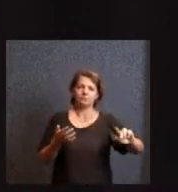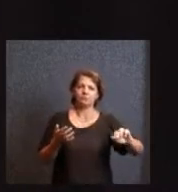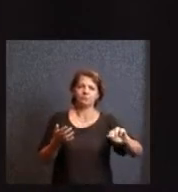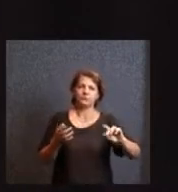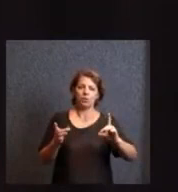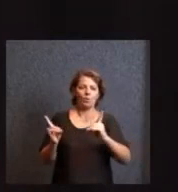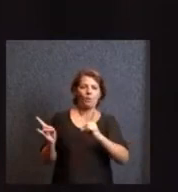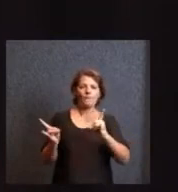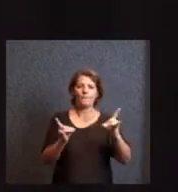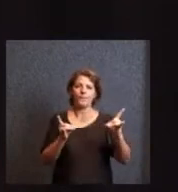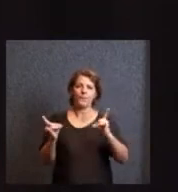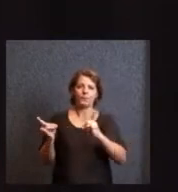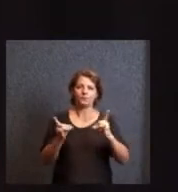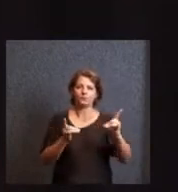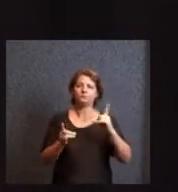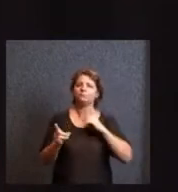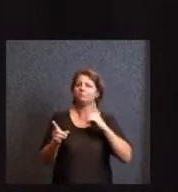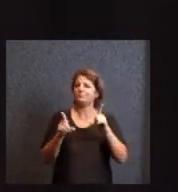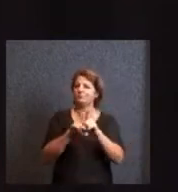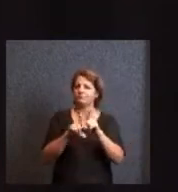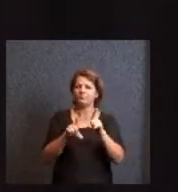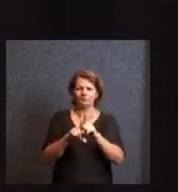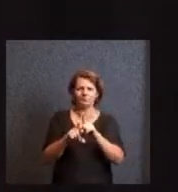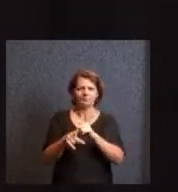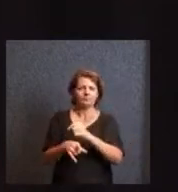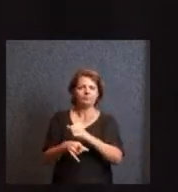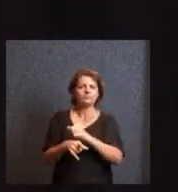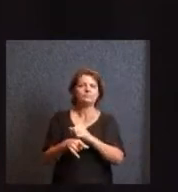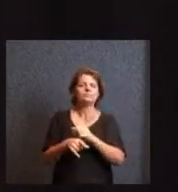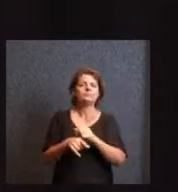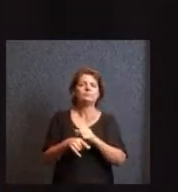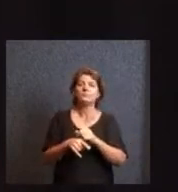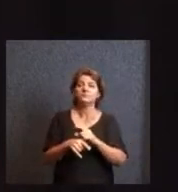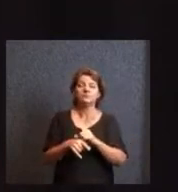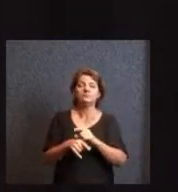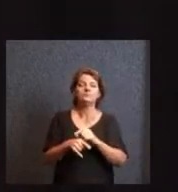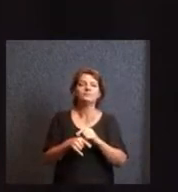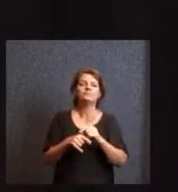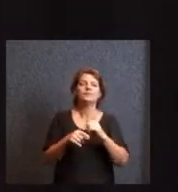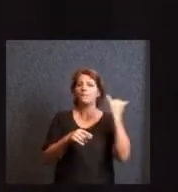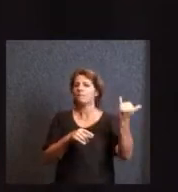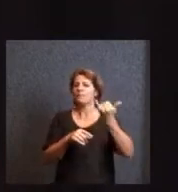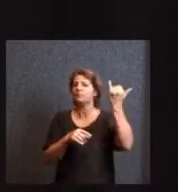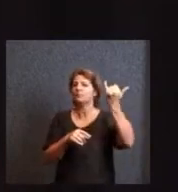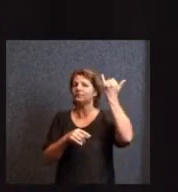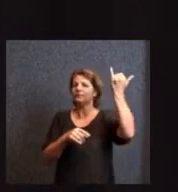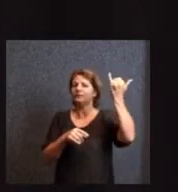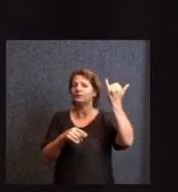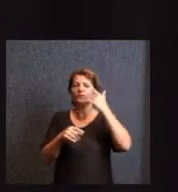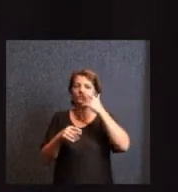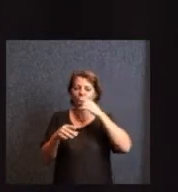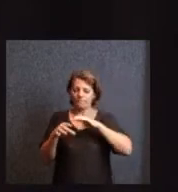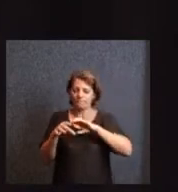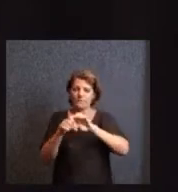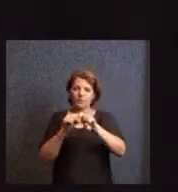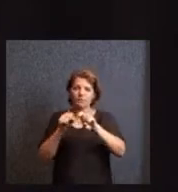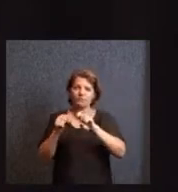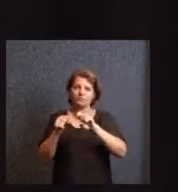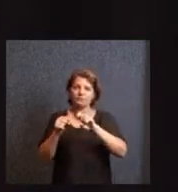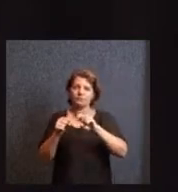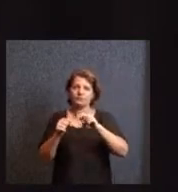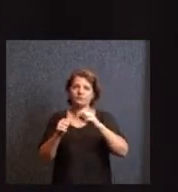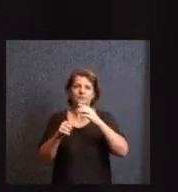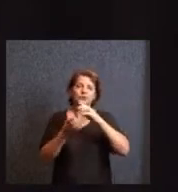robótica. Um aspecto importante a destacar na educação infantil também é o formato de tempo integral